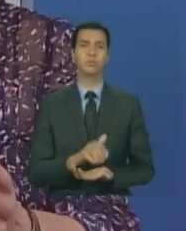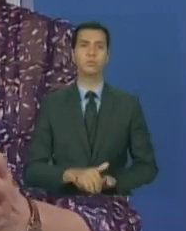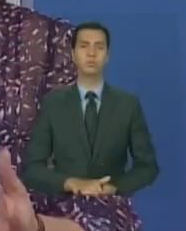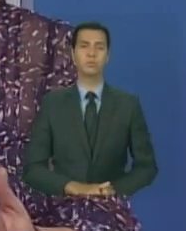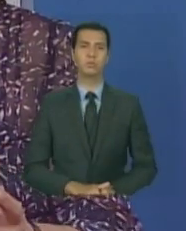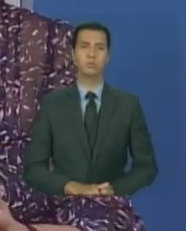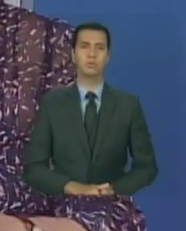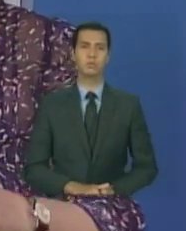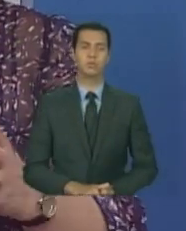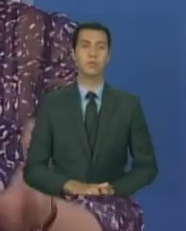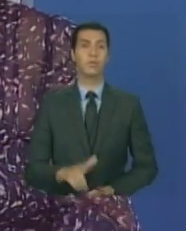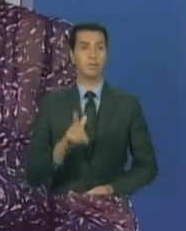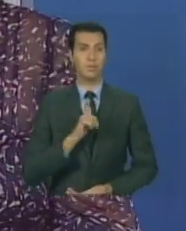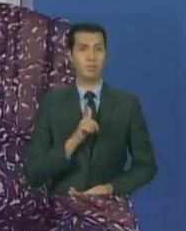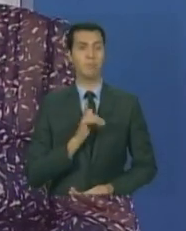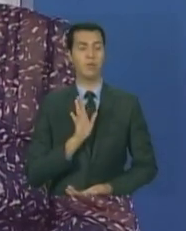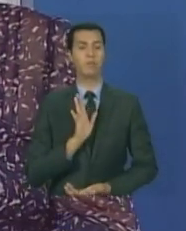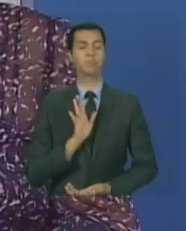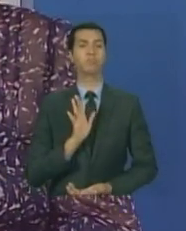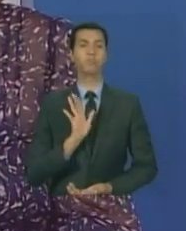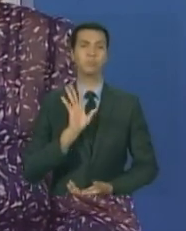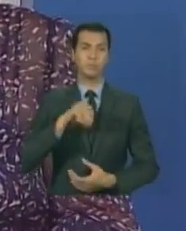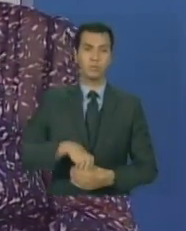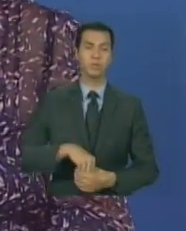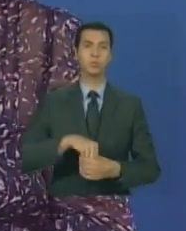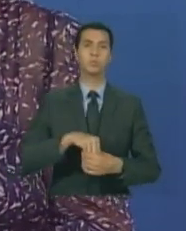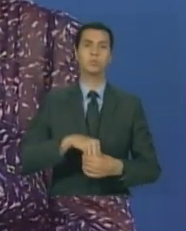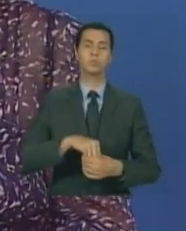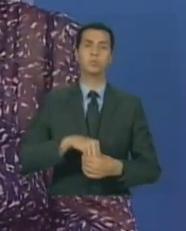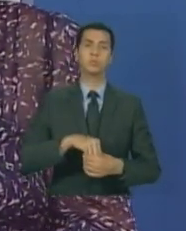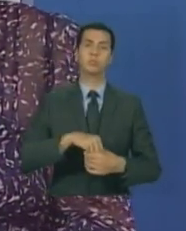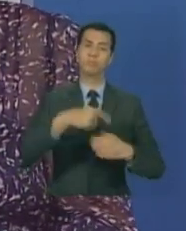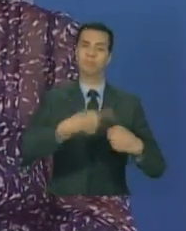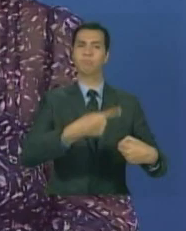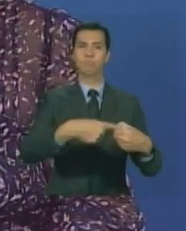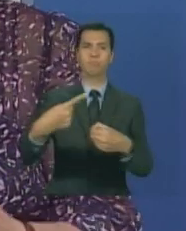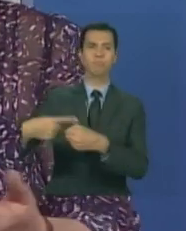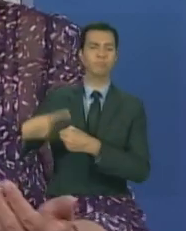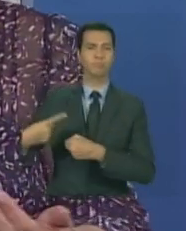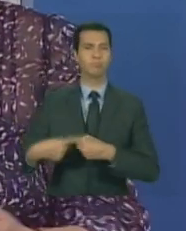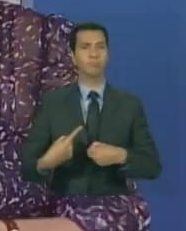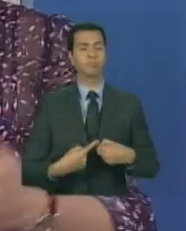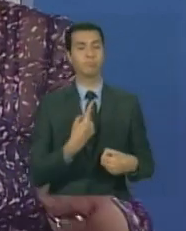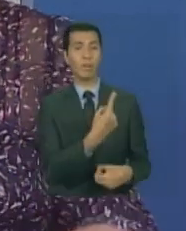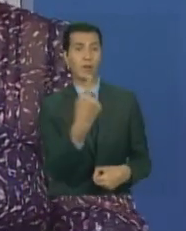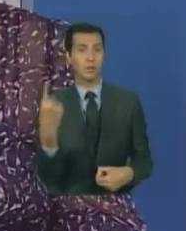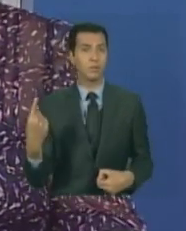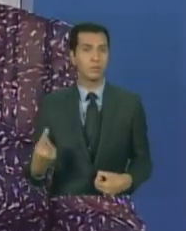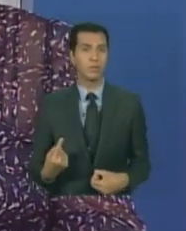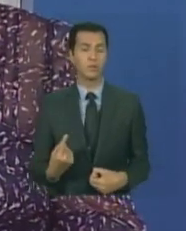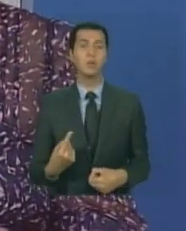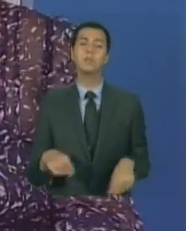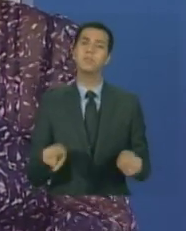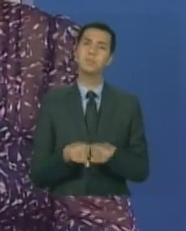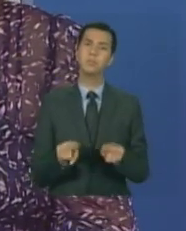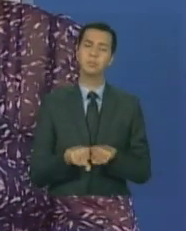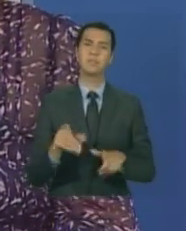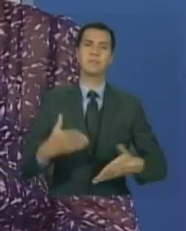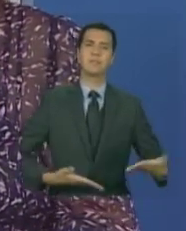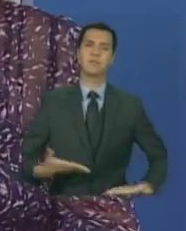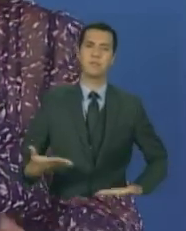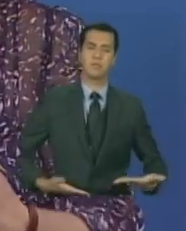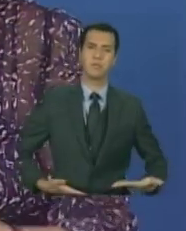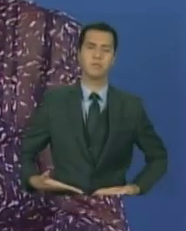às unidades, ou seja, à gestão da assistência social no município, né, e a própria rede de serviço, né,